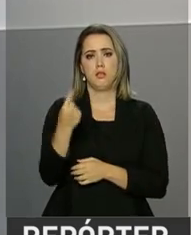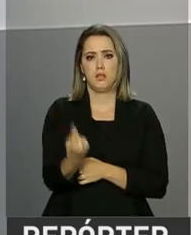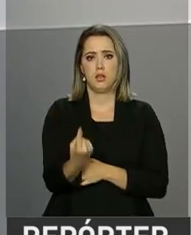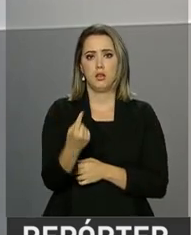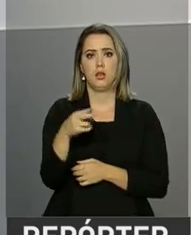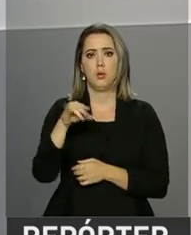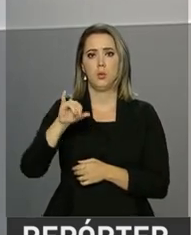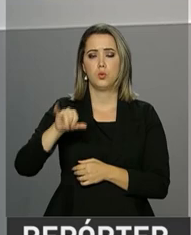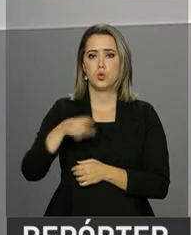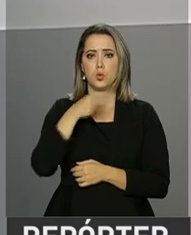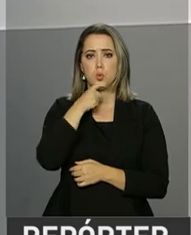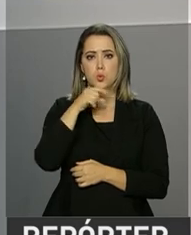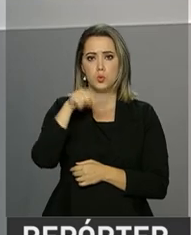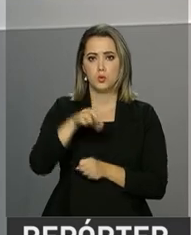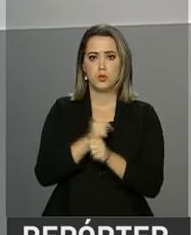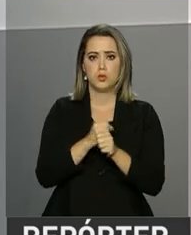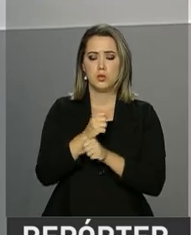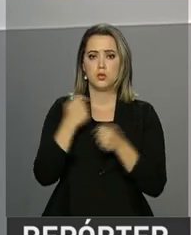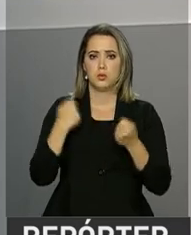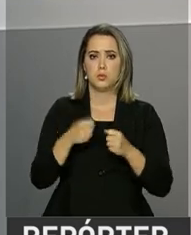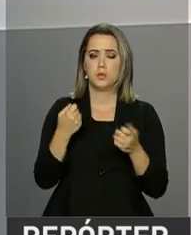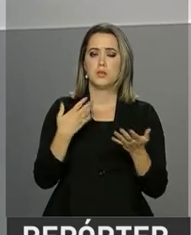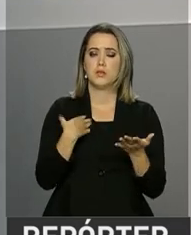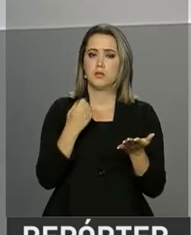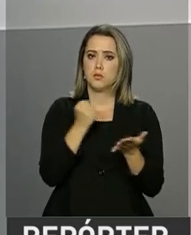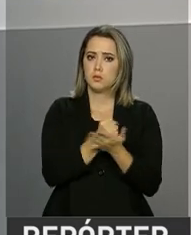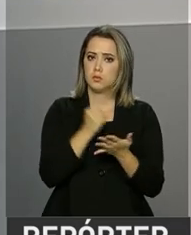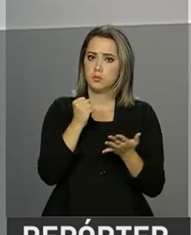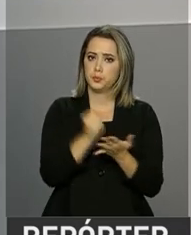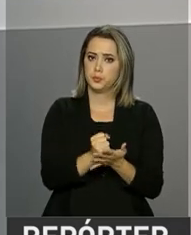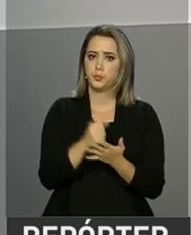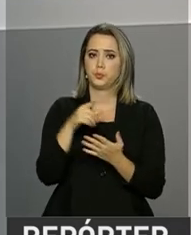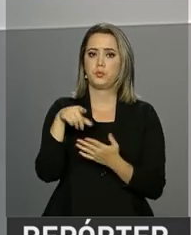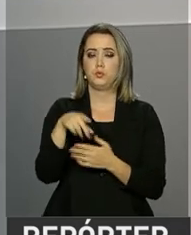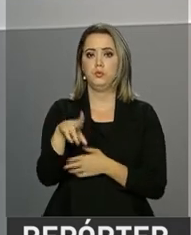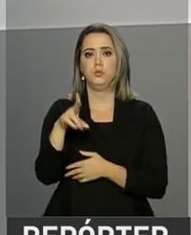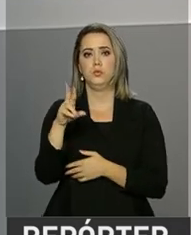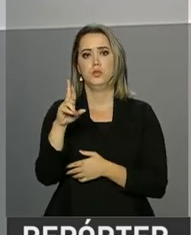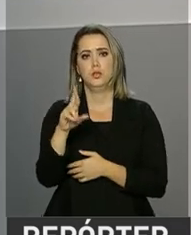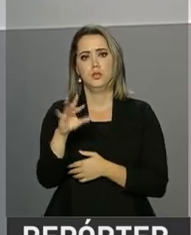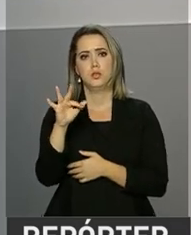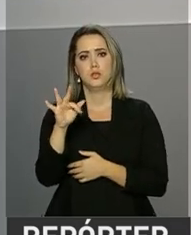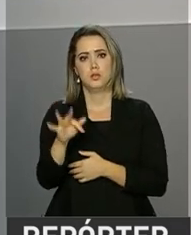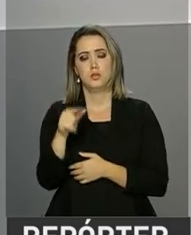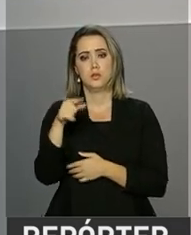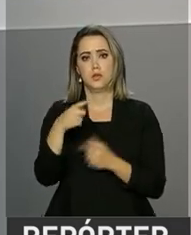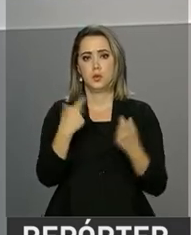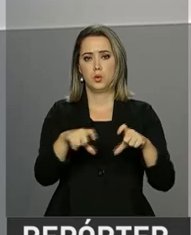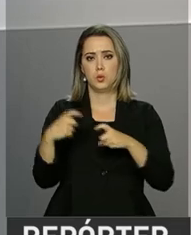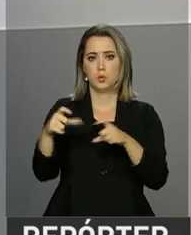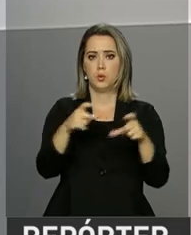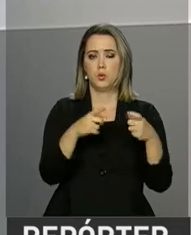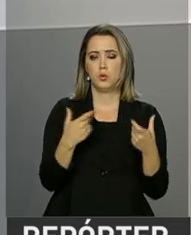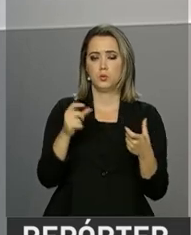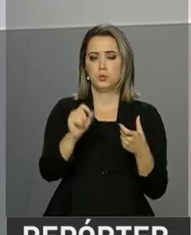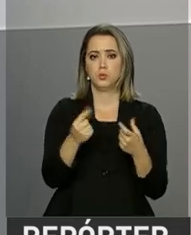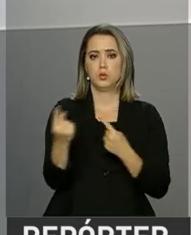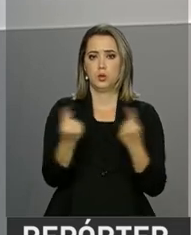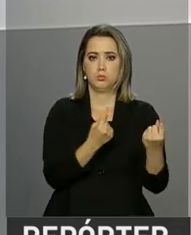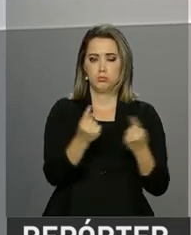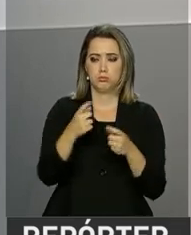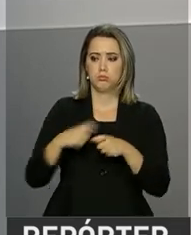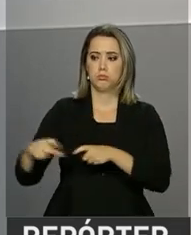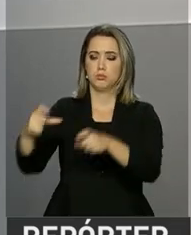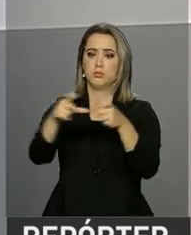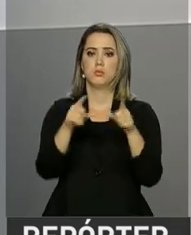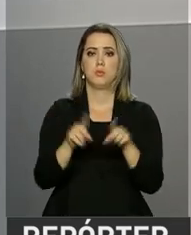2017 e deve ser formalizado em uma unidade da receita do domicílio tributário do ente federativo